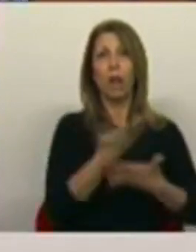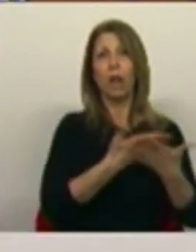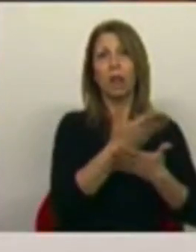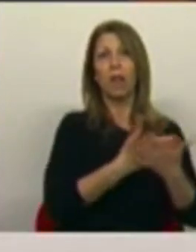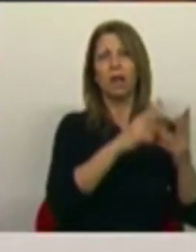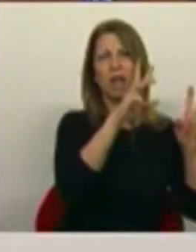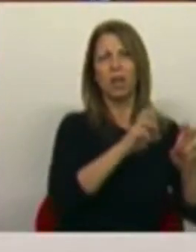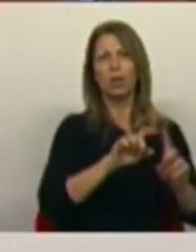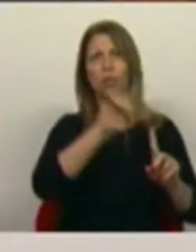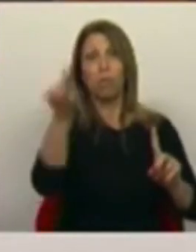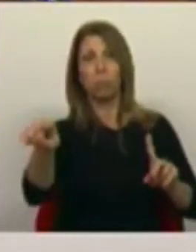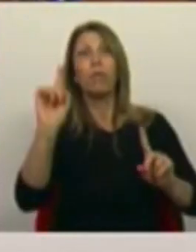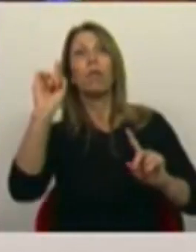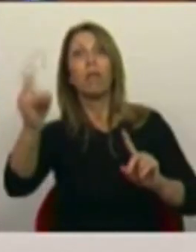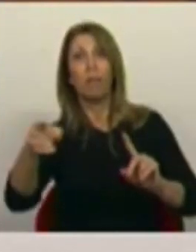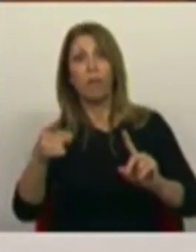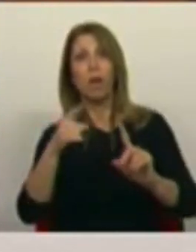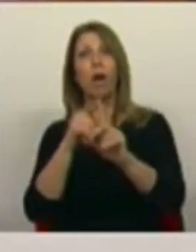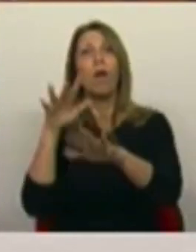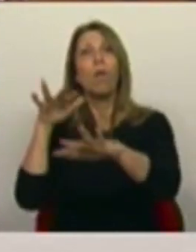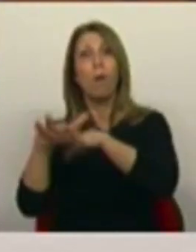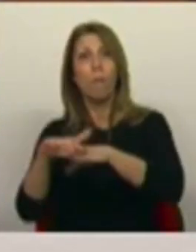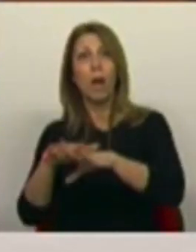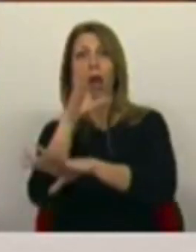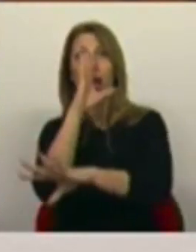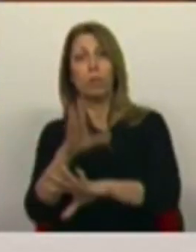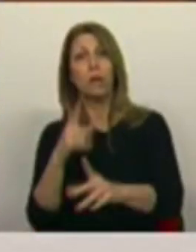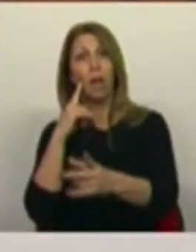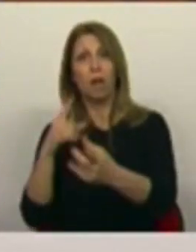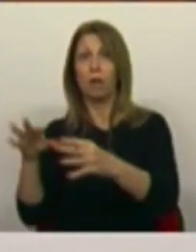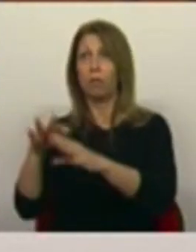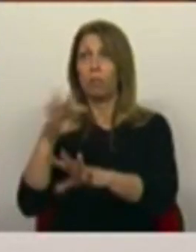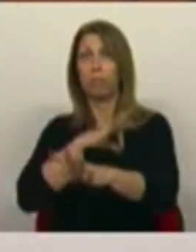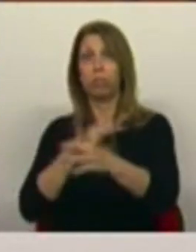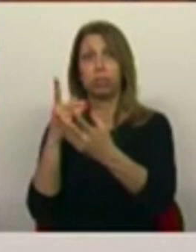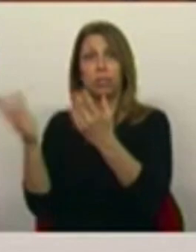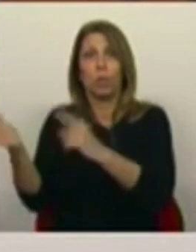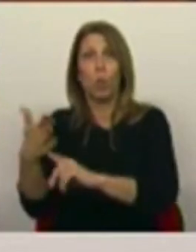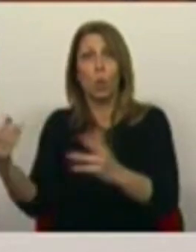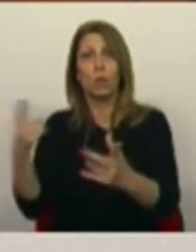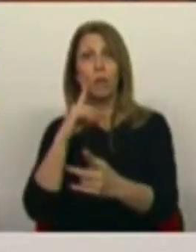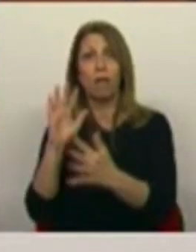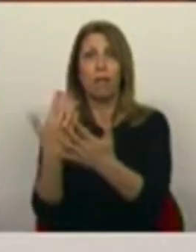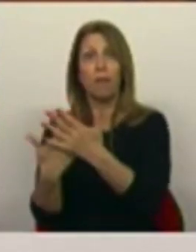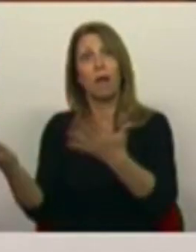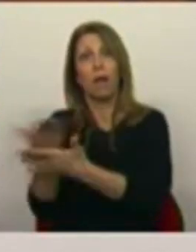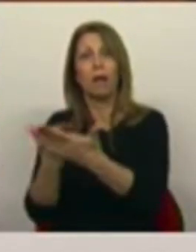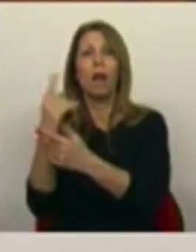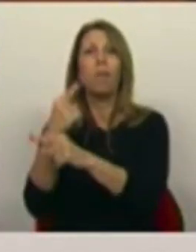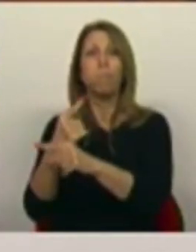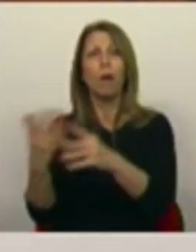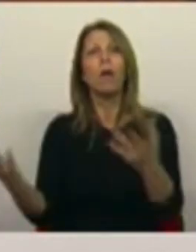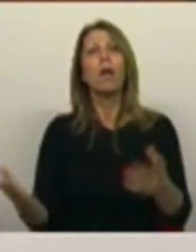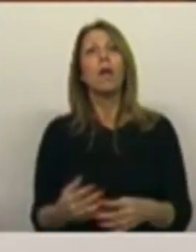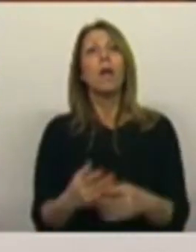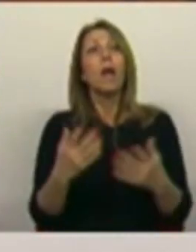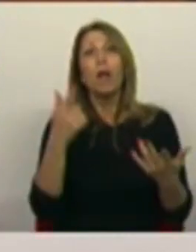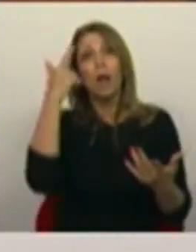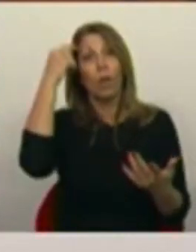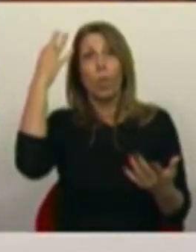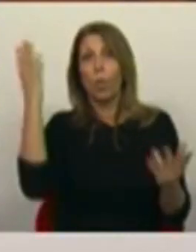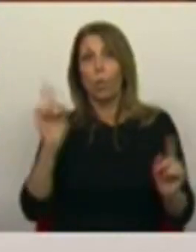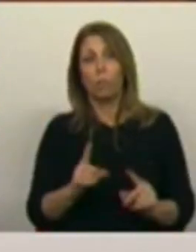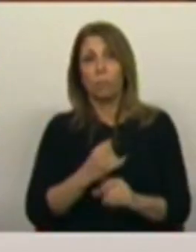preparada, operacional, logística, para esse efeito. Não se compreende. E, ao mesmo tempo, o que é que em matéria de Brexit, porque o caso inglês